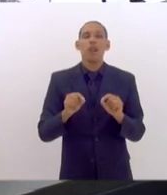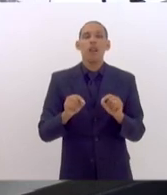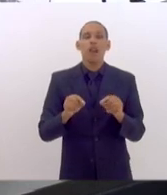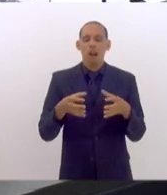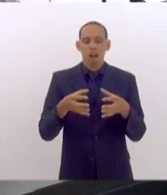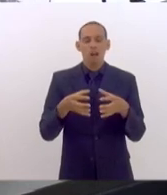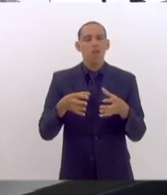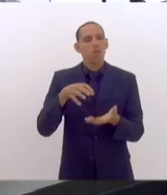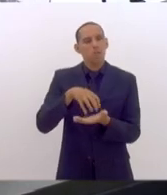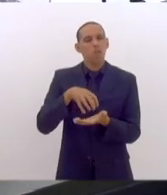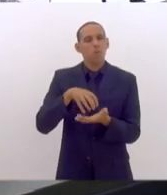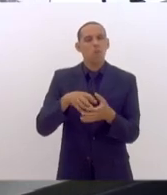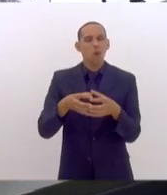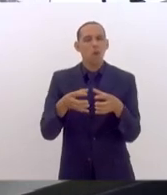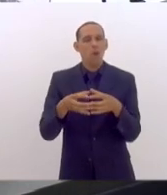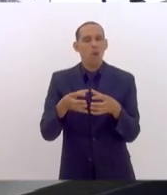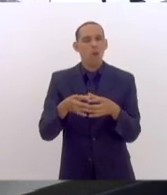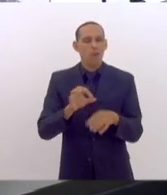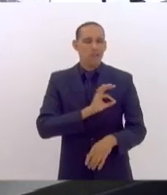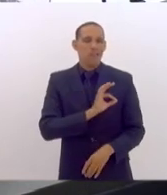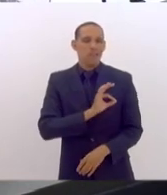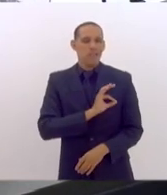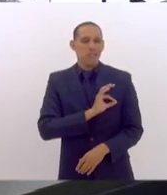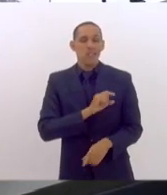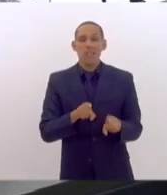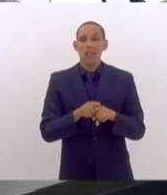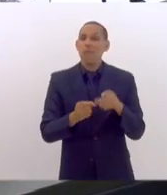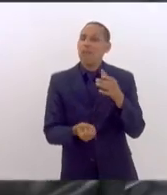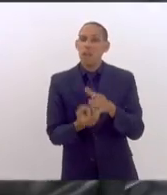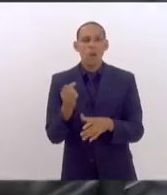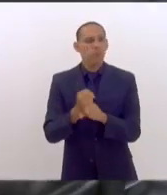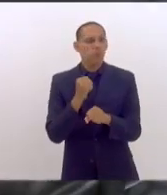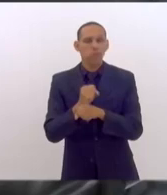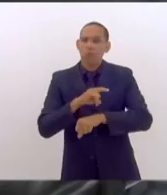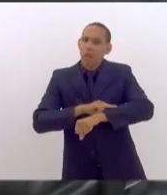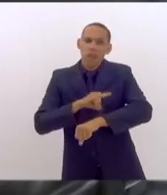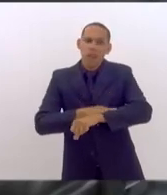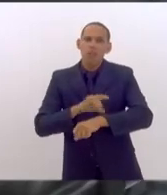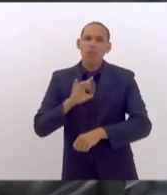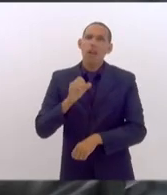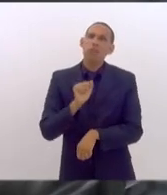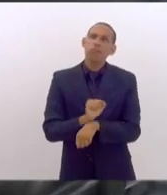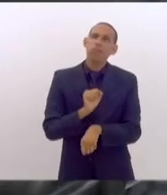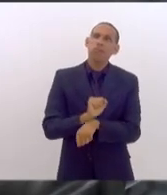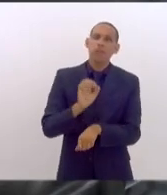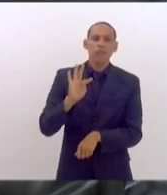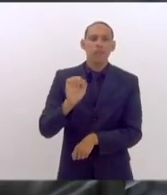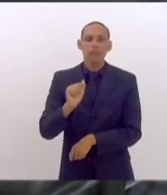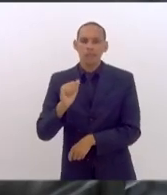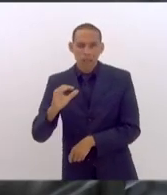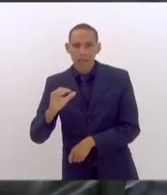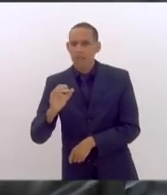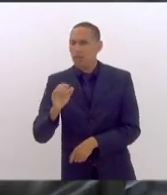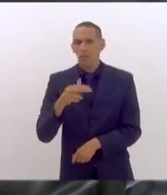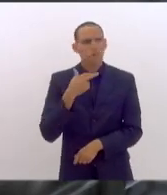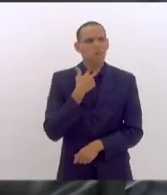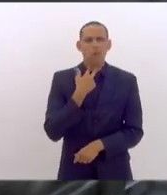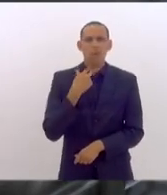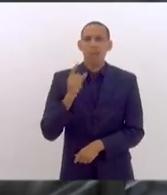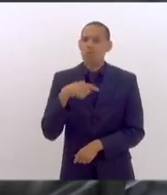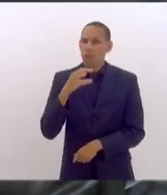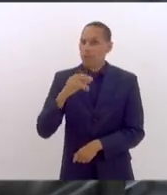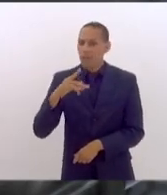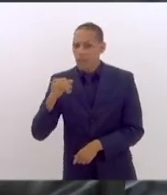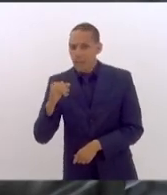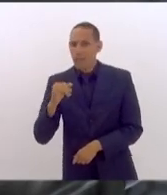Ferroviário como também da o nome da construção dos banheiros do que ficar guardando o tac nós temos que apresentar só